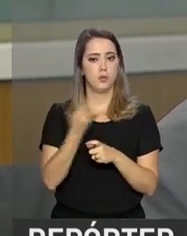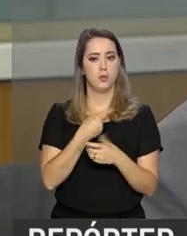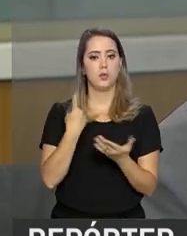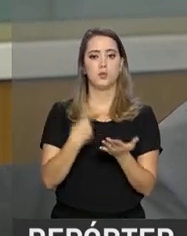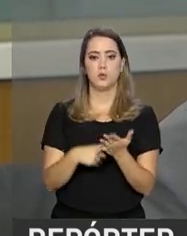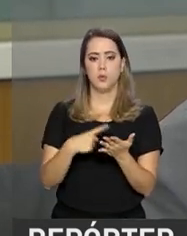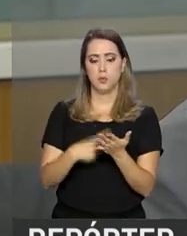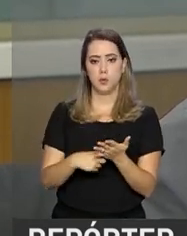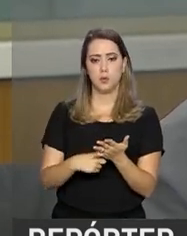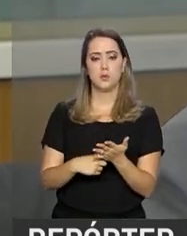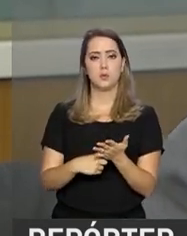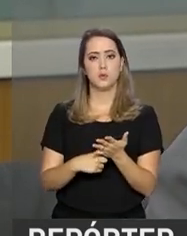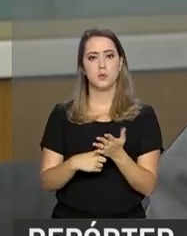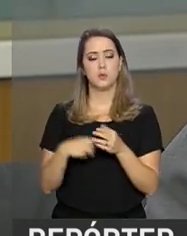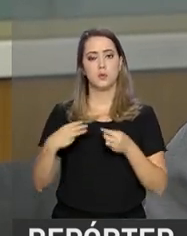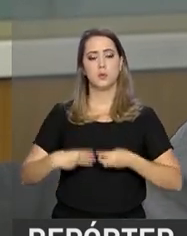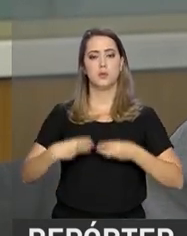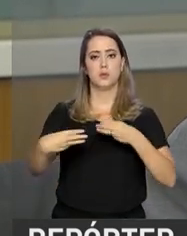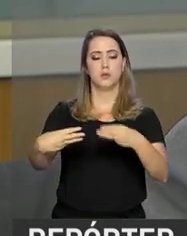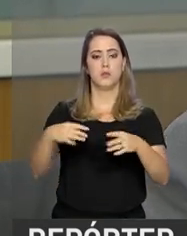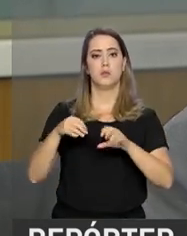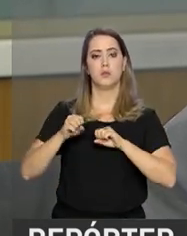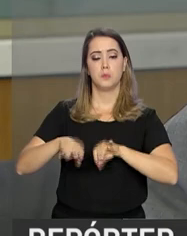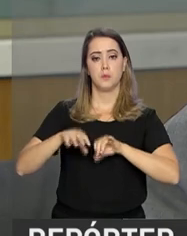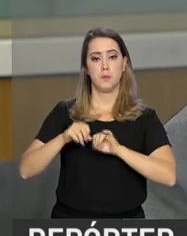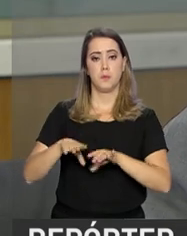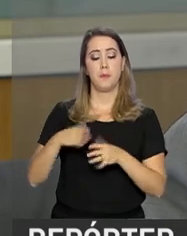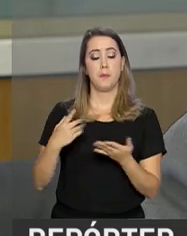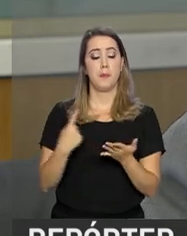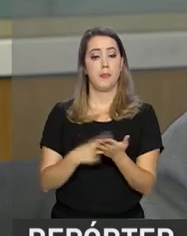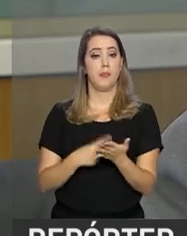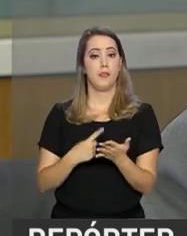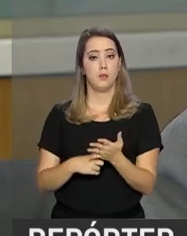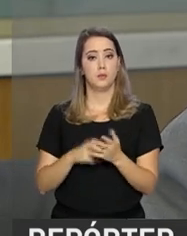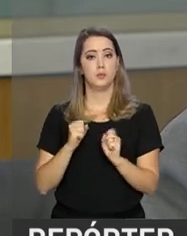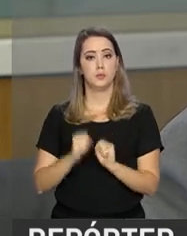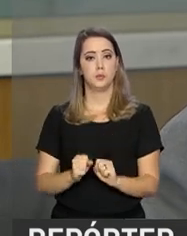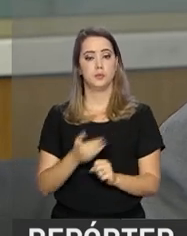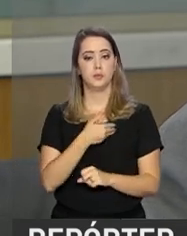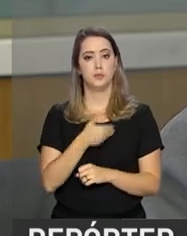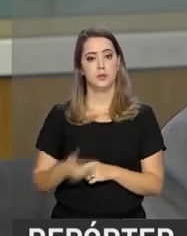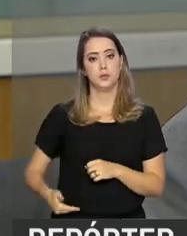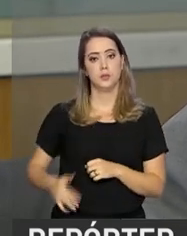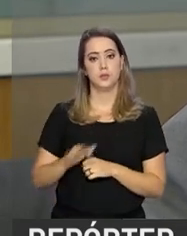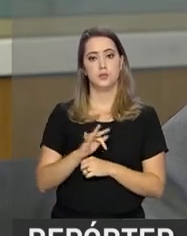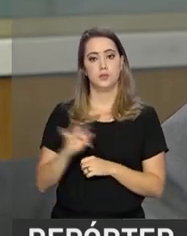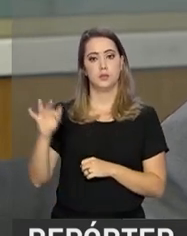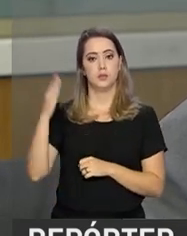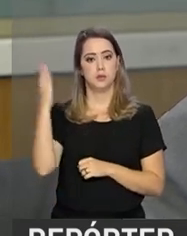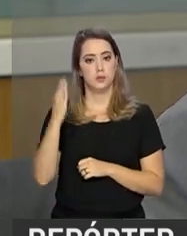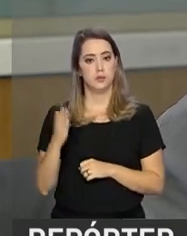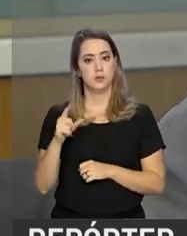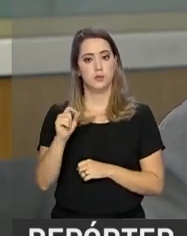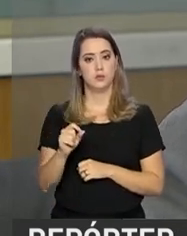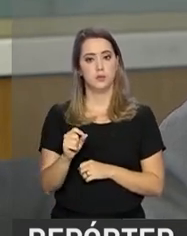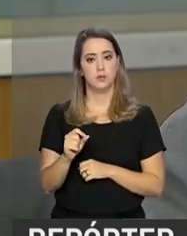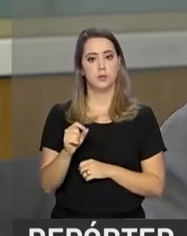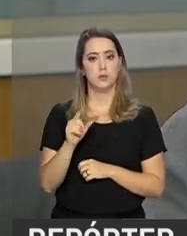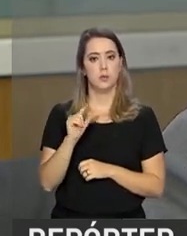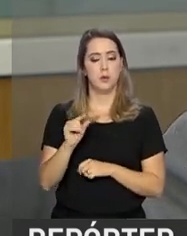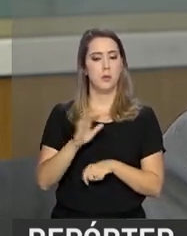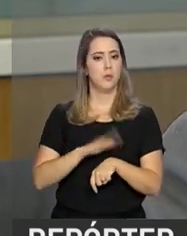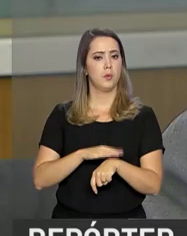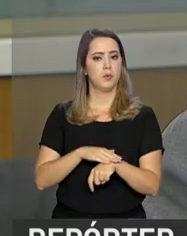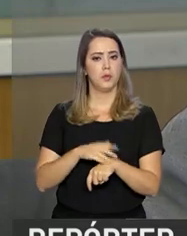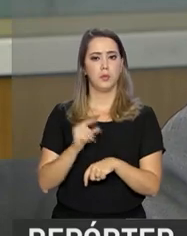convênios com o ministério da educação esse convênio vai permitir ao governo federal o governo brasileiro em pouco tempo